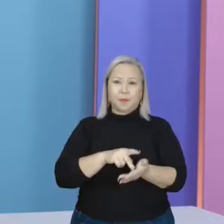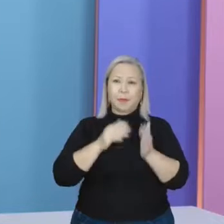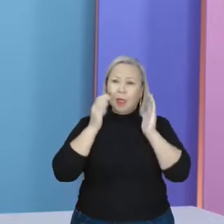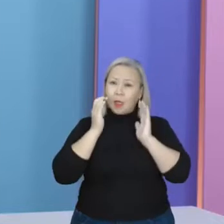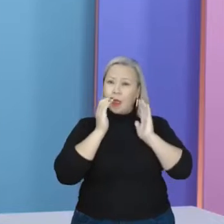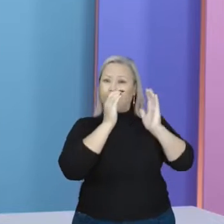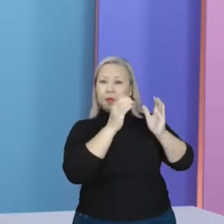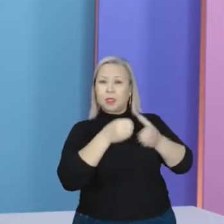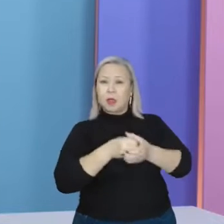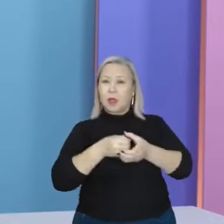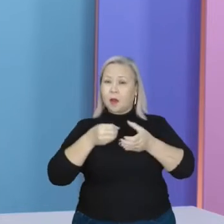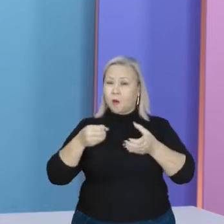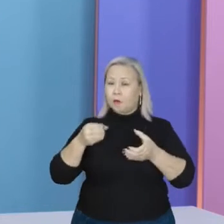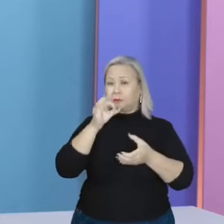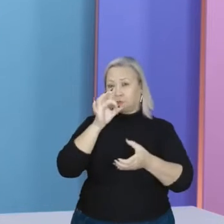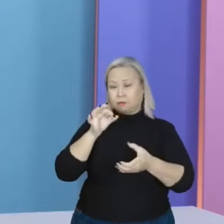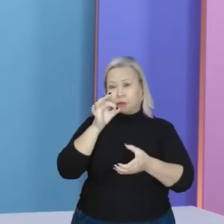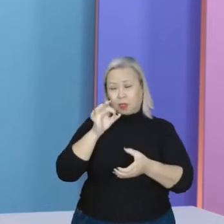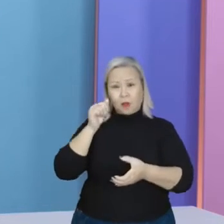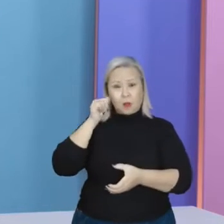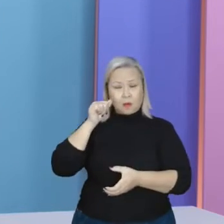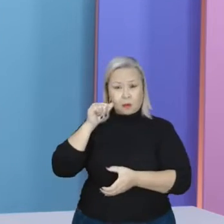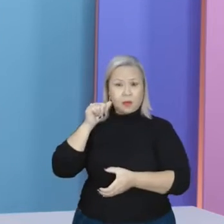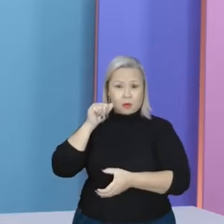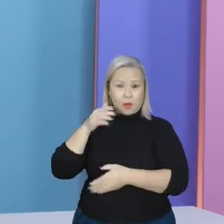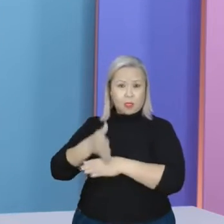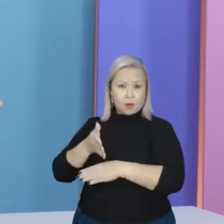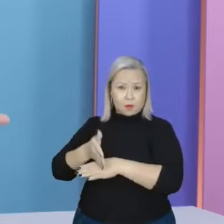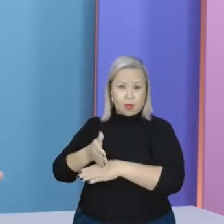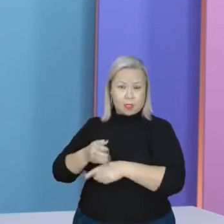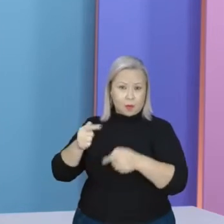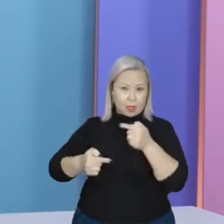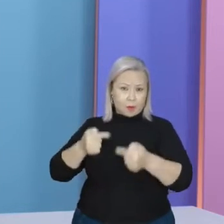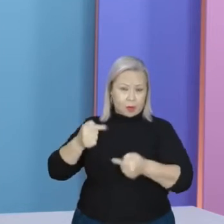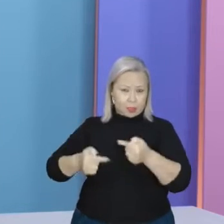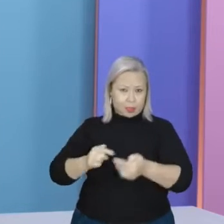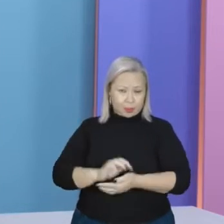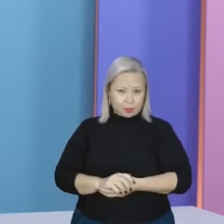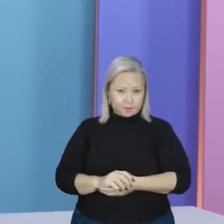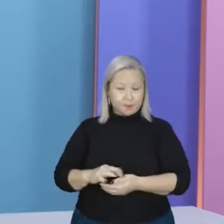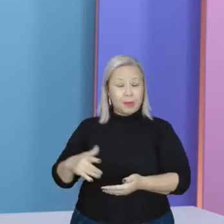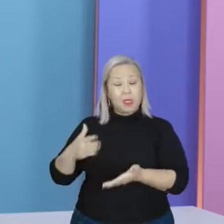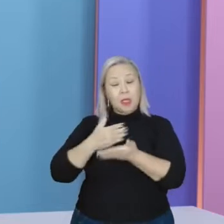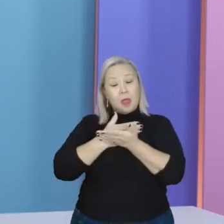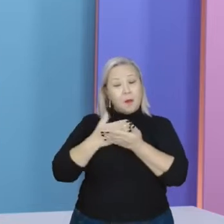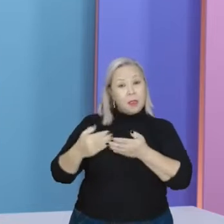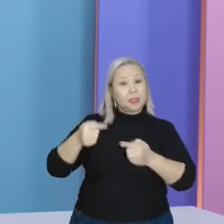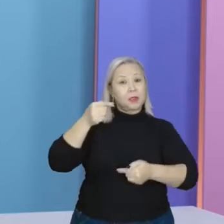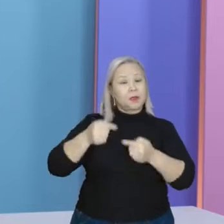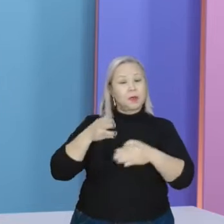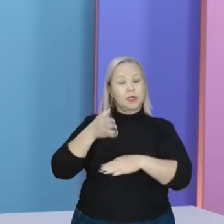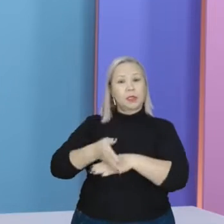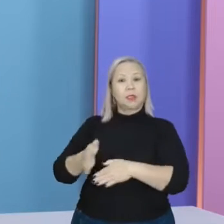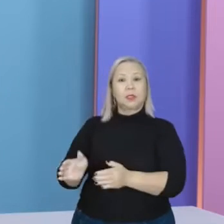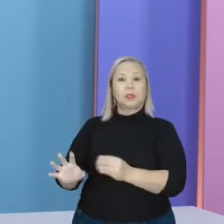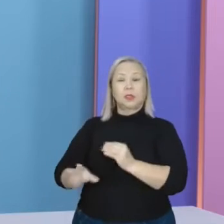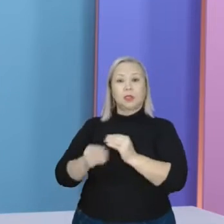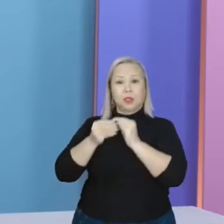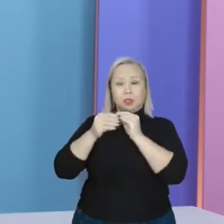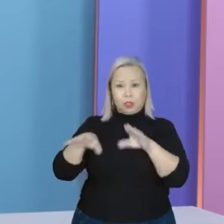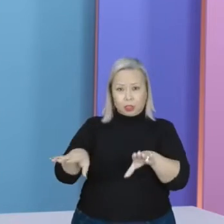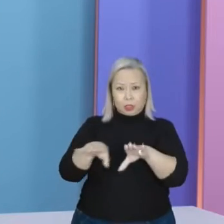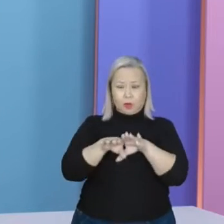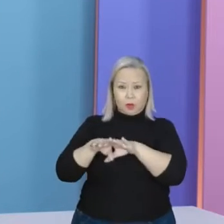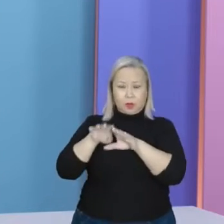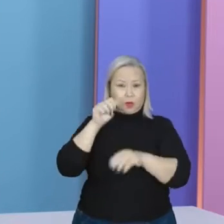respeitar a cota de mulheres. Então, a partir dessas políticas de inclusão das mulheres, mesmo dentro